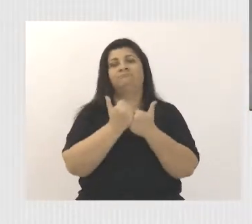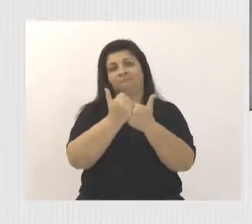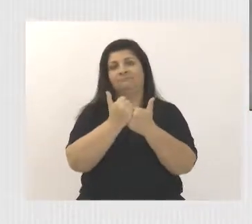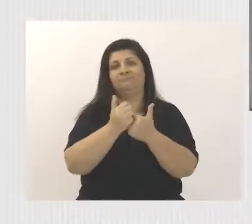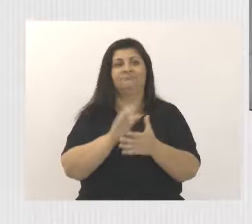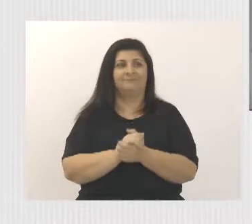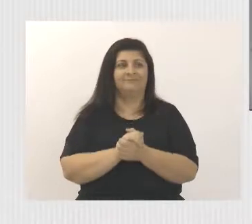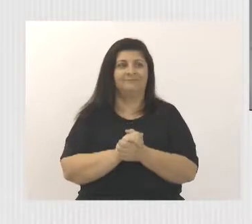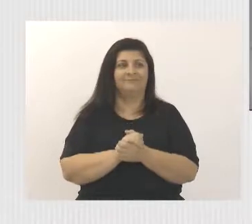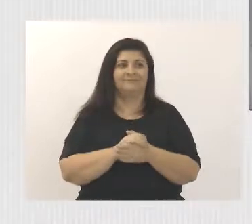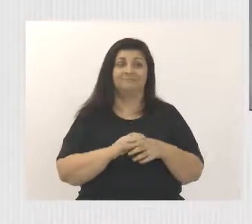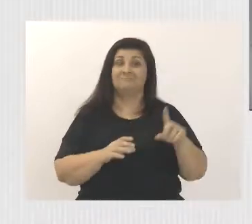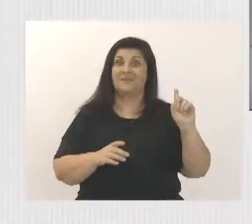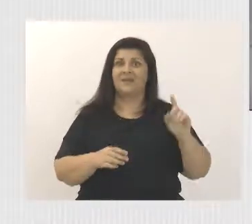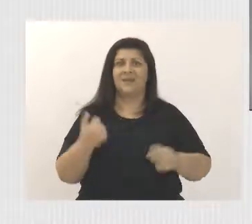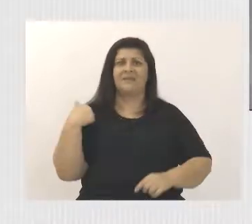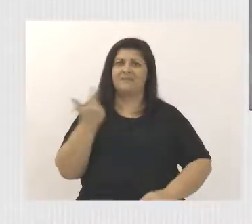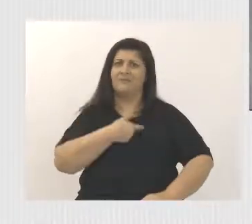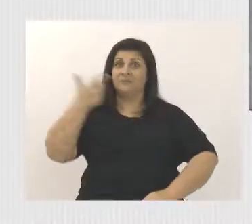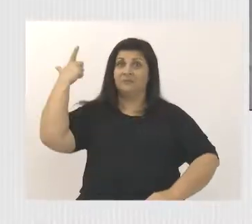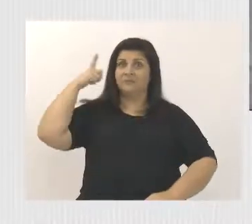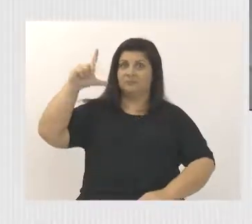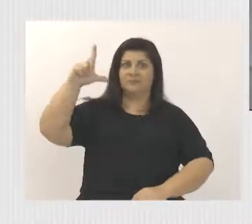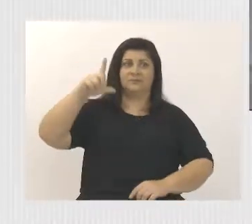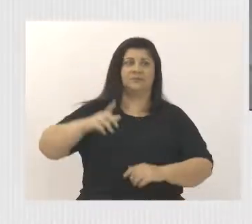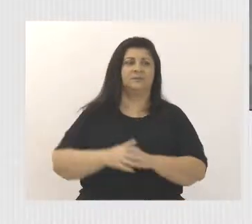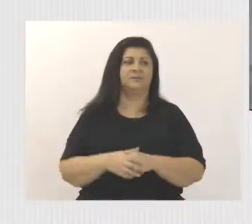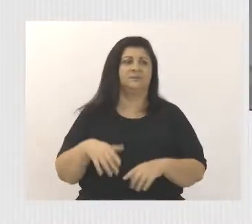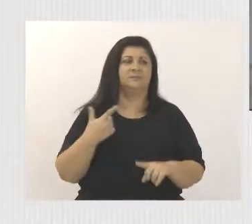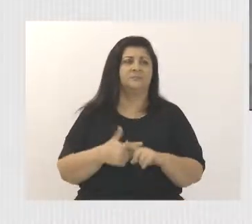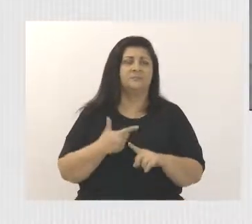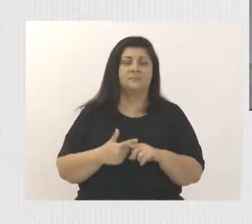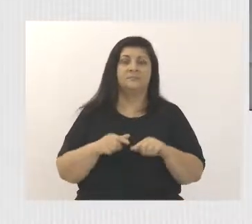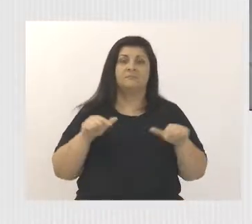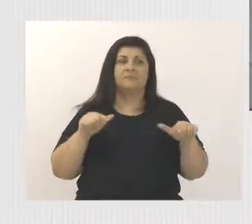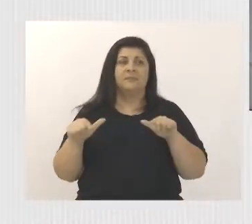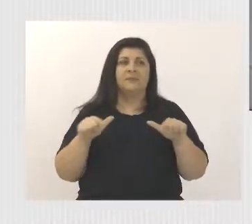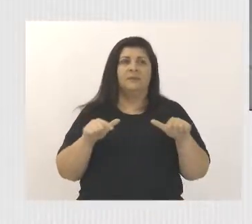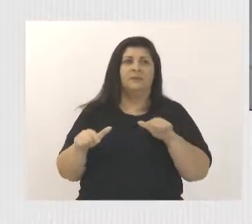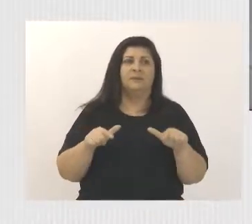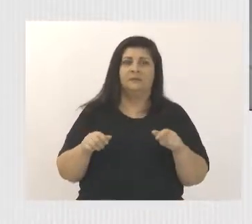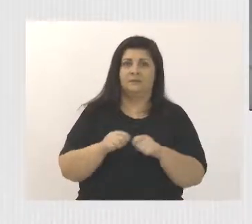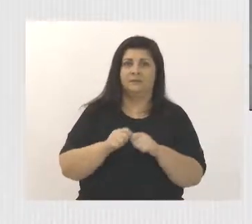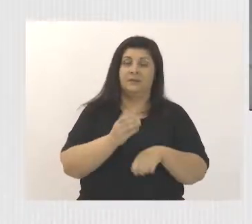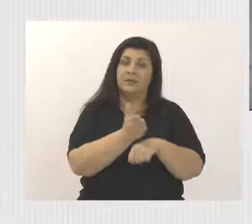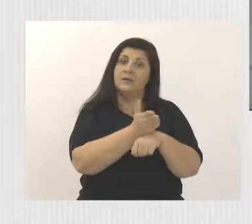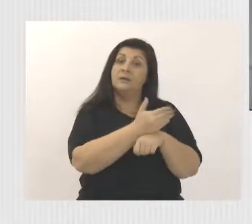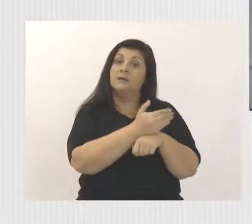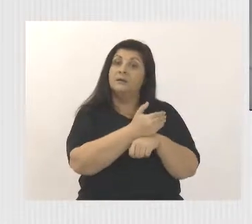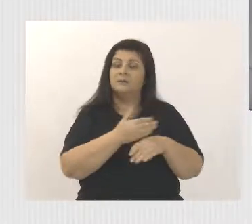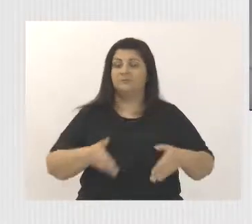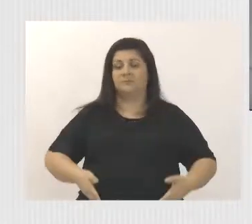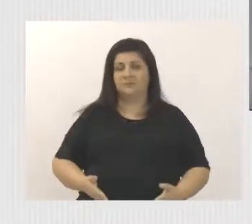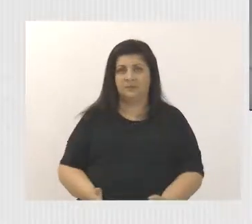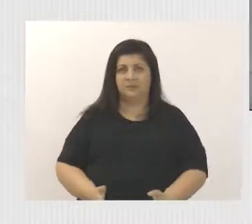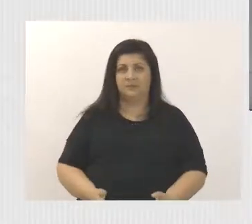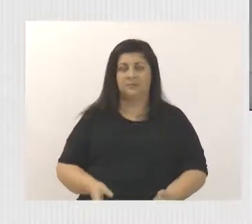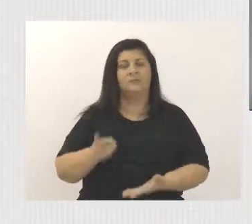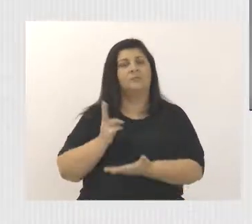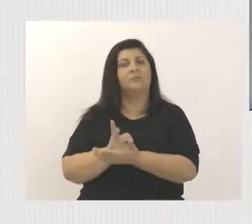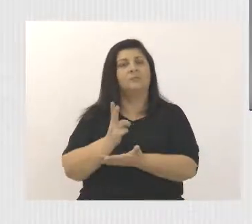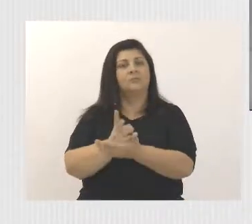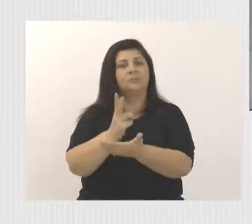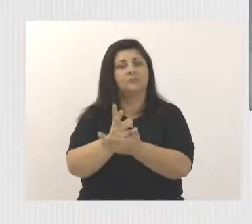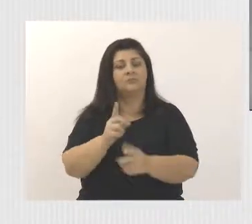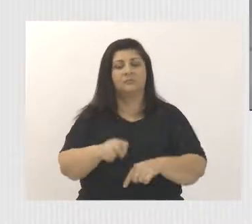doula. Para nós foi uma conquista, né? Porque o nosso trabalho que nós fazemos antes do parto, ele vai poder ser continuado